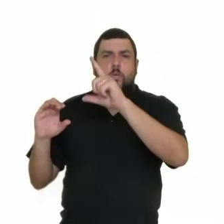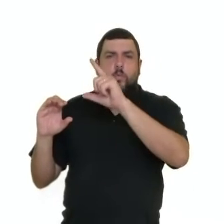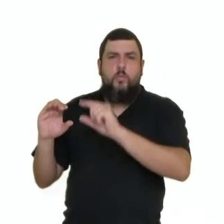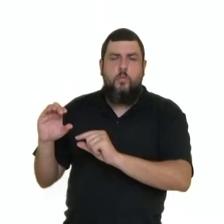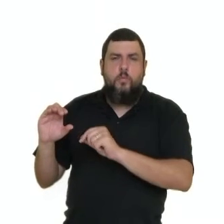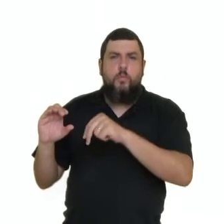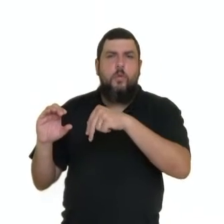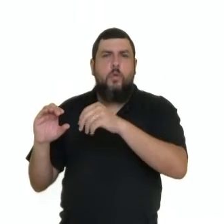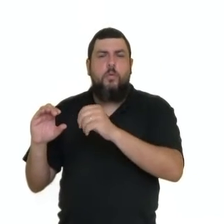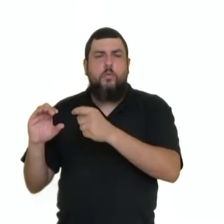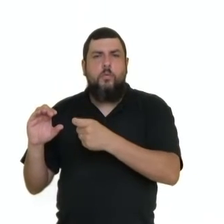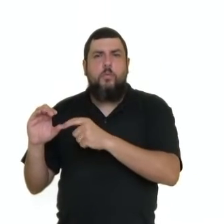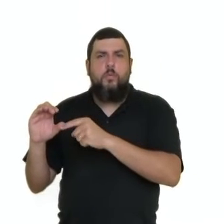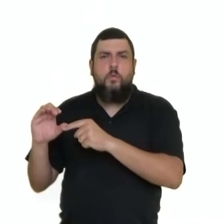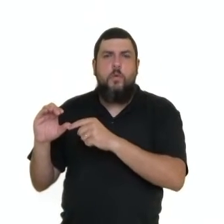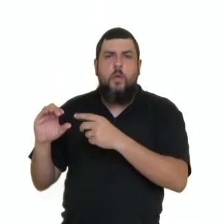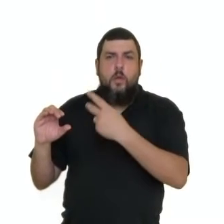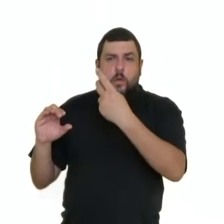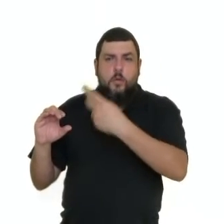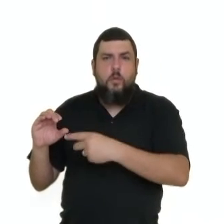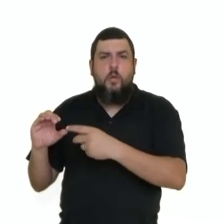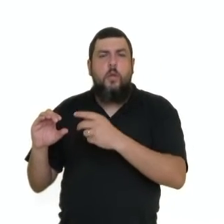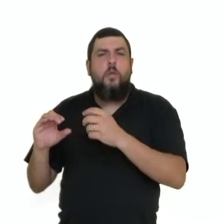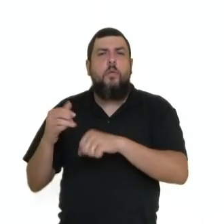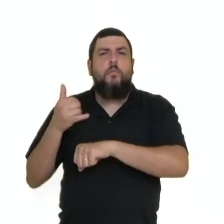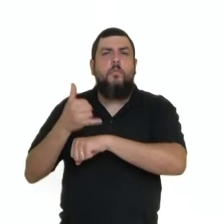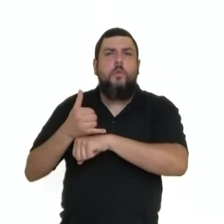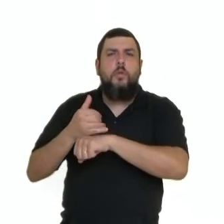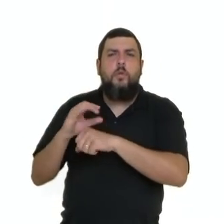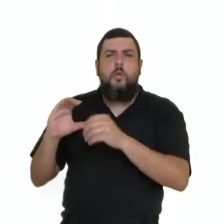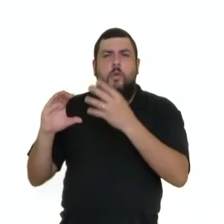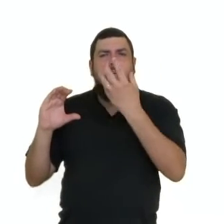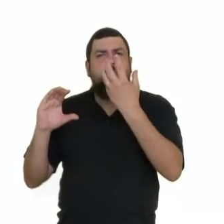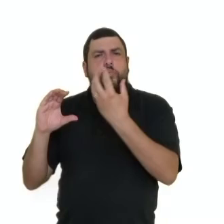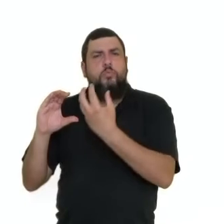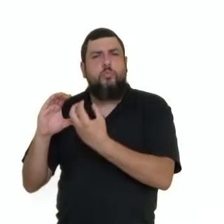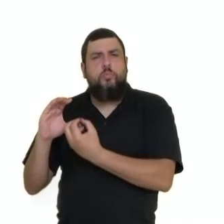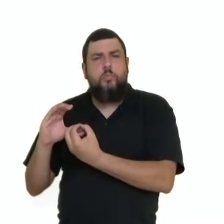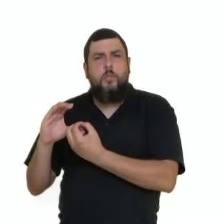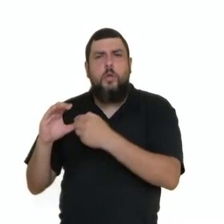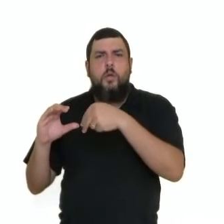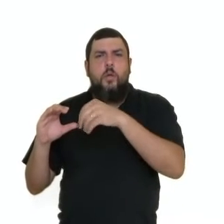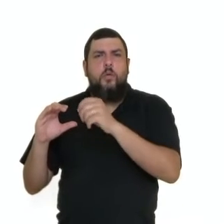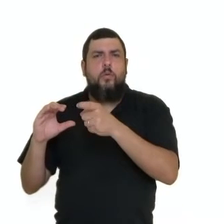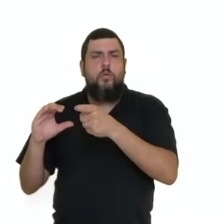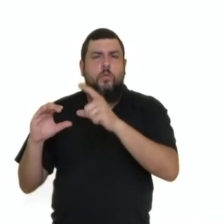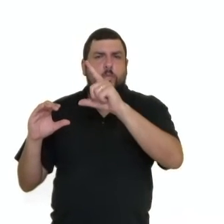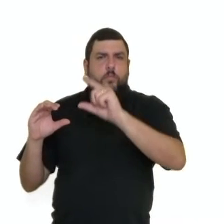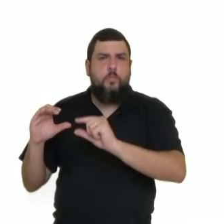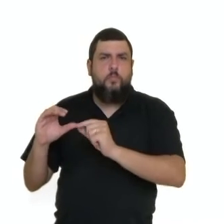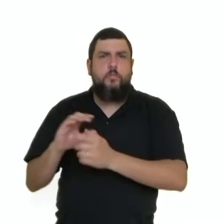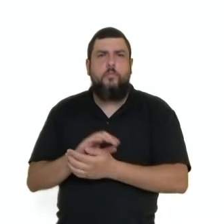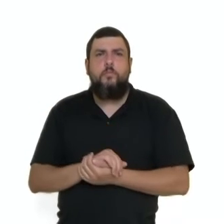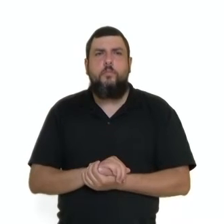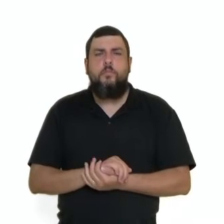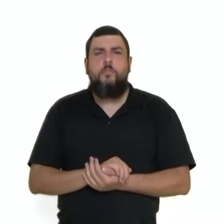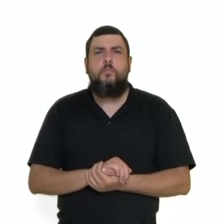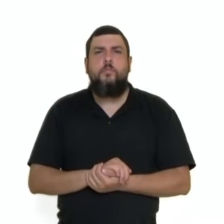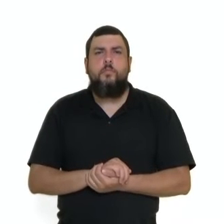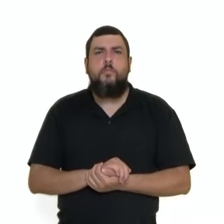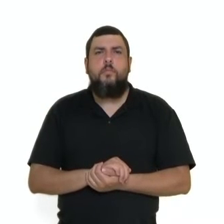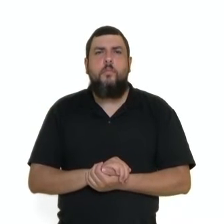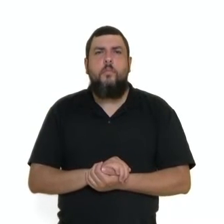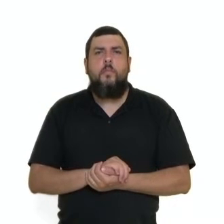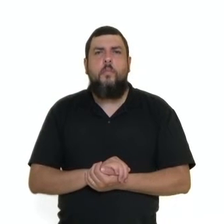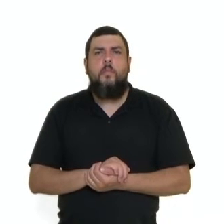cátion. Geralmente o metal é depositado sobre o eletrodo e ainda o NOx da espécie química diminui.